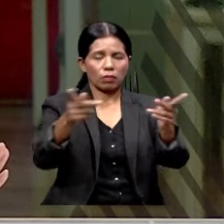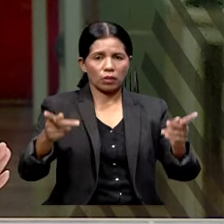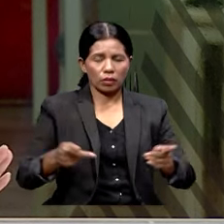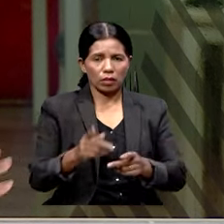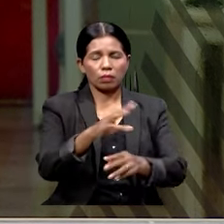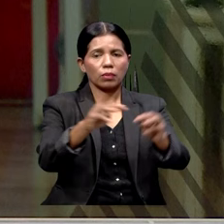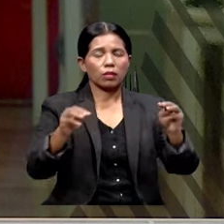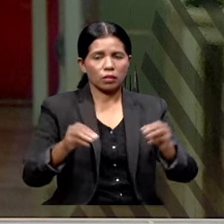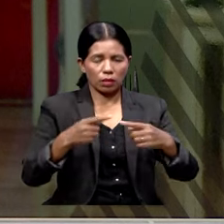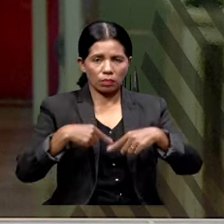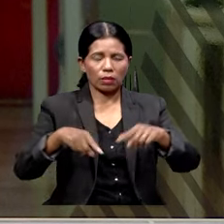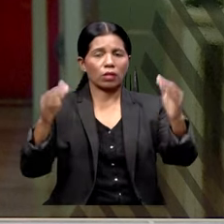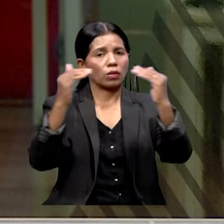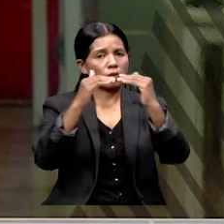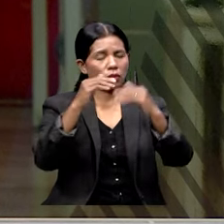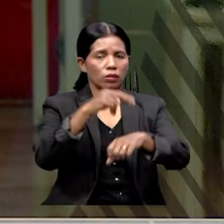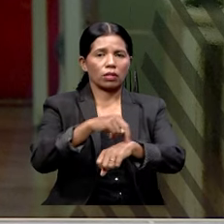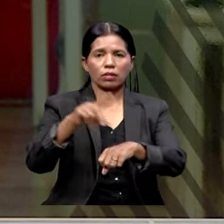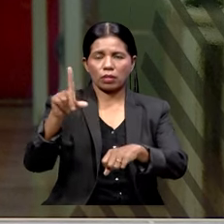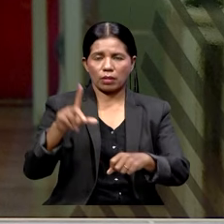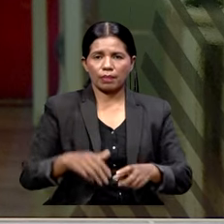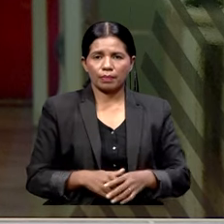antes hackat para o Congresso Nacional.